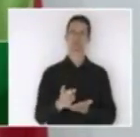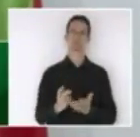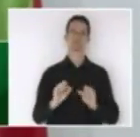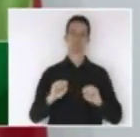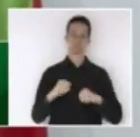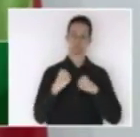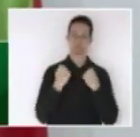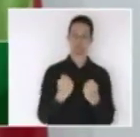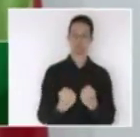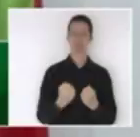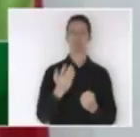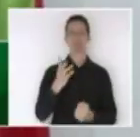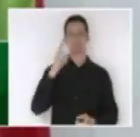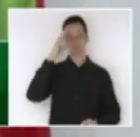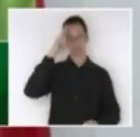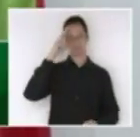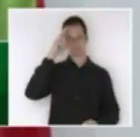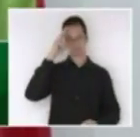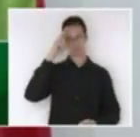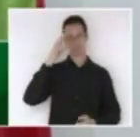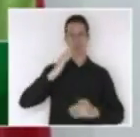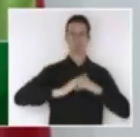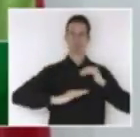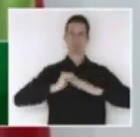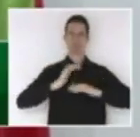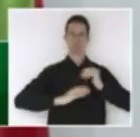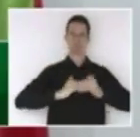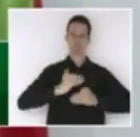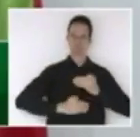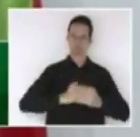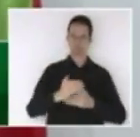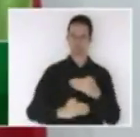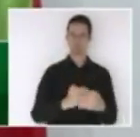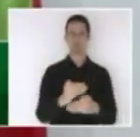desta história, desta caminhada, deste movimento que também